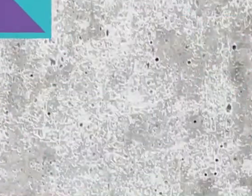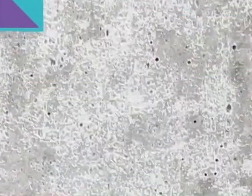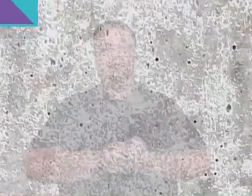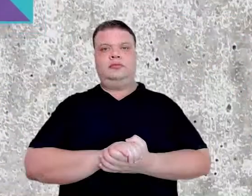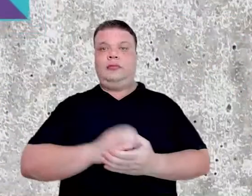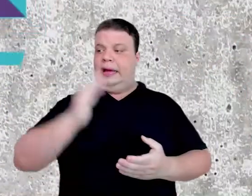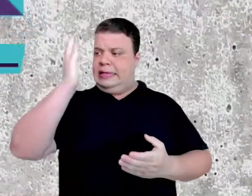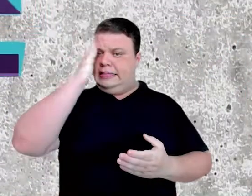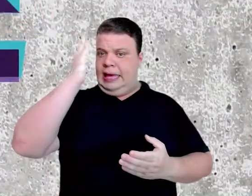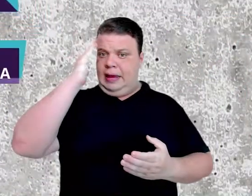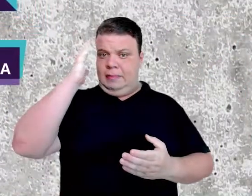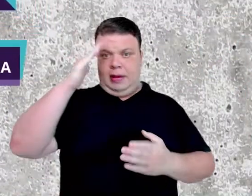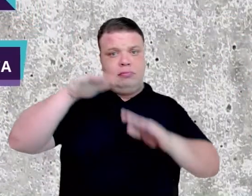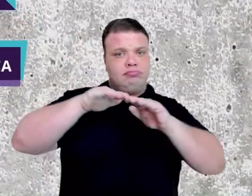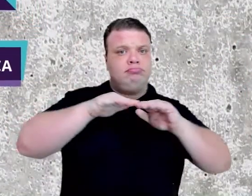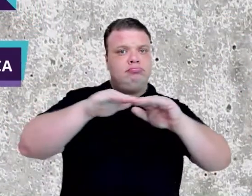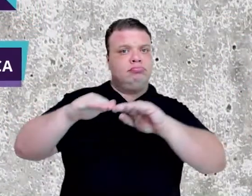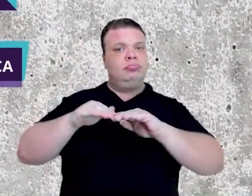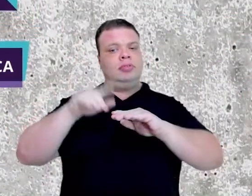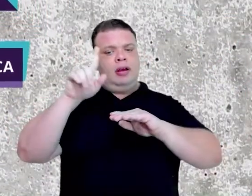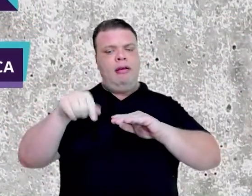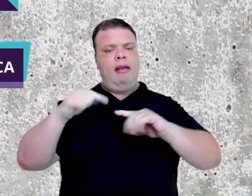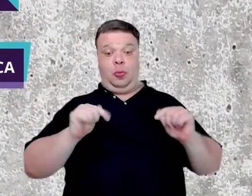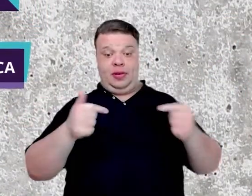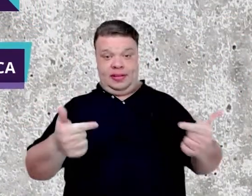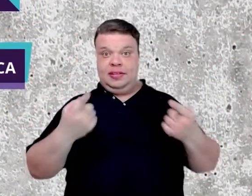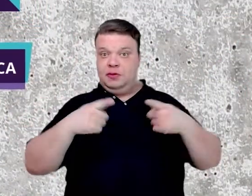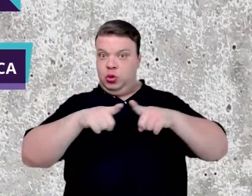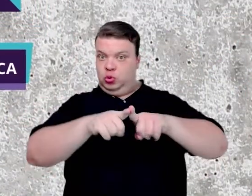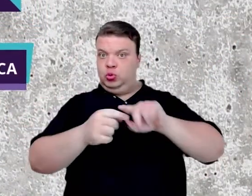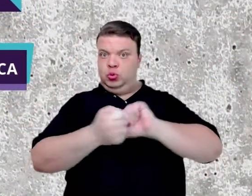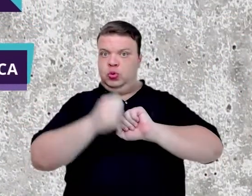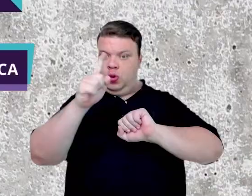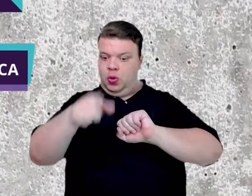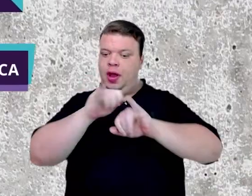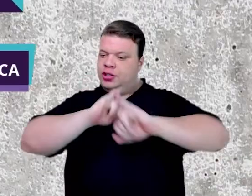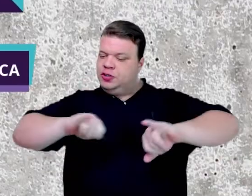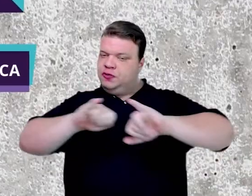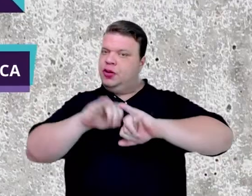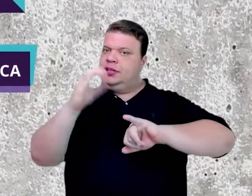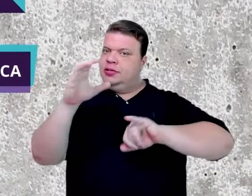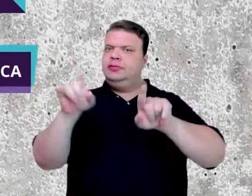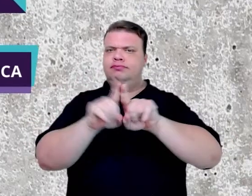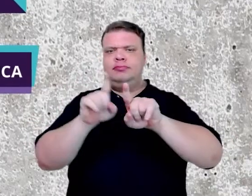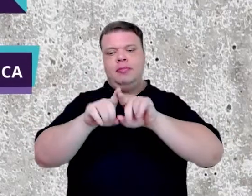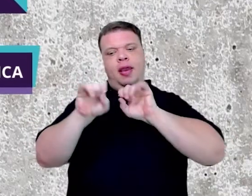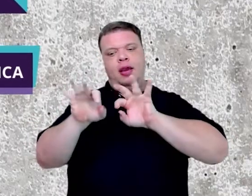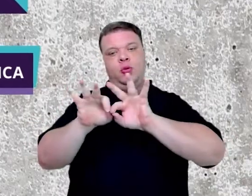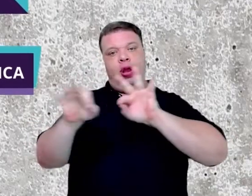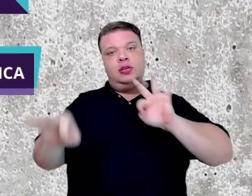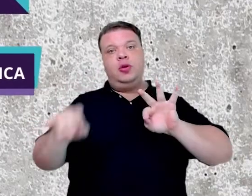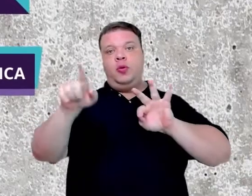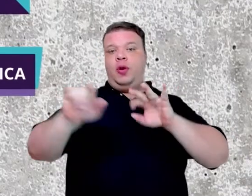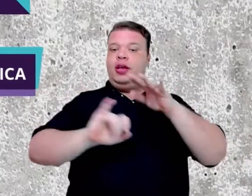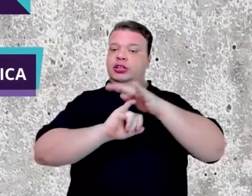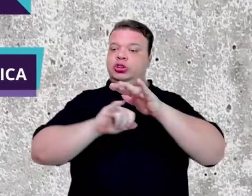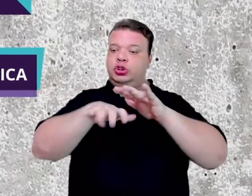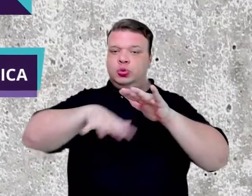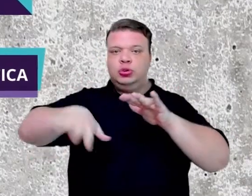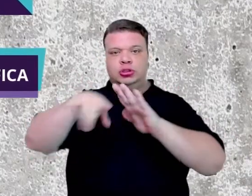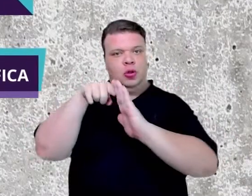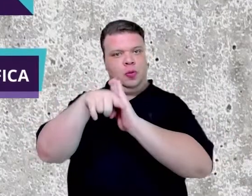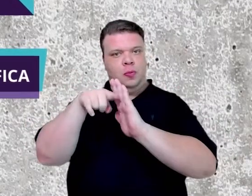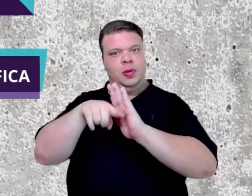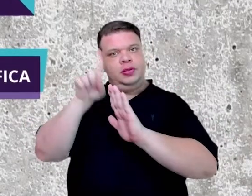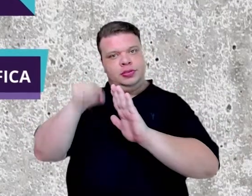Saber Comum, uma iniciativa conjunta de educação à distância e divulgação científica das instituições públicas de ensino